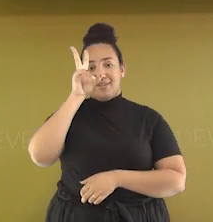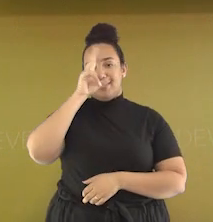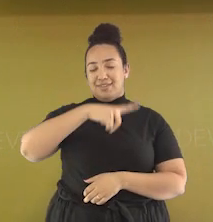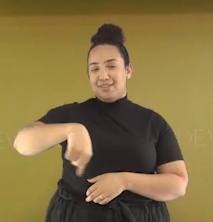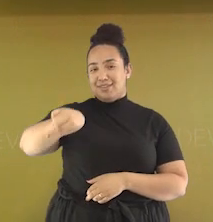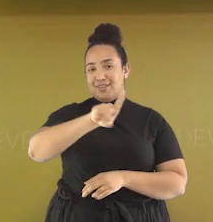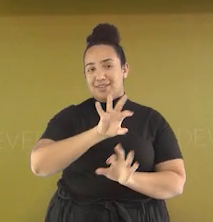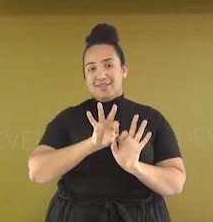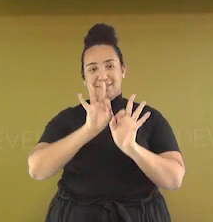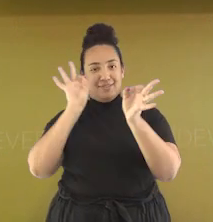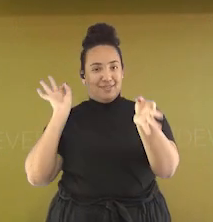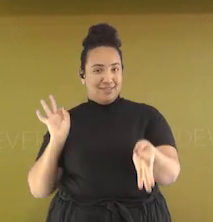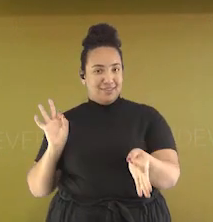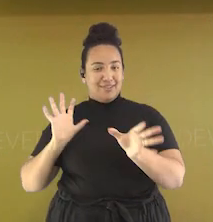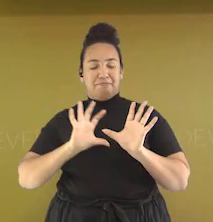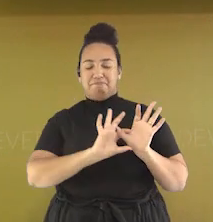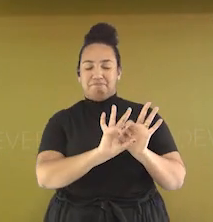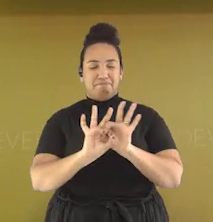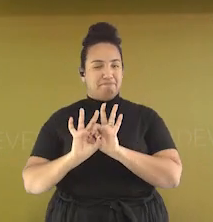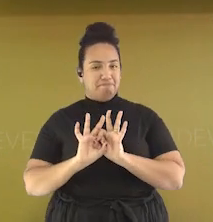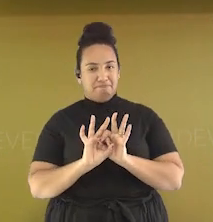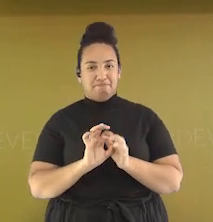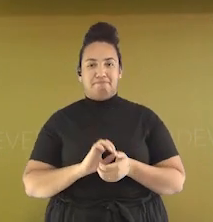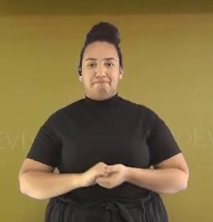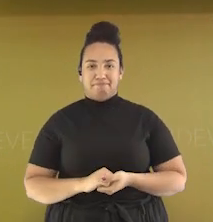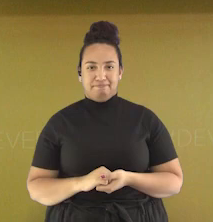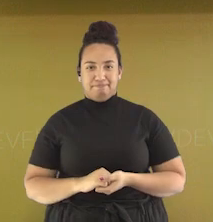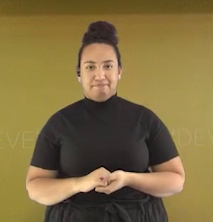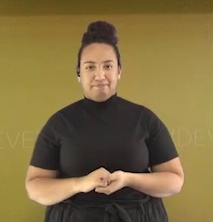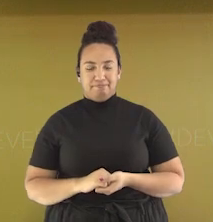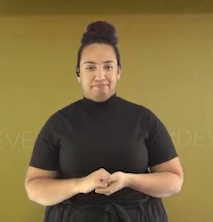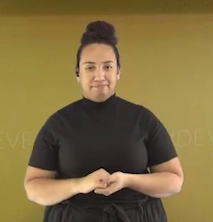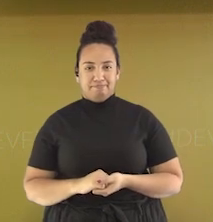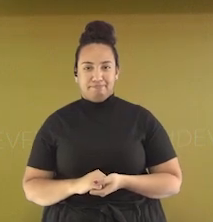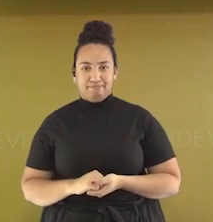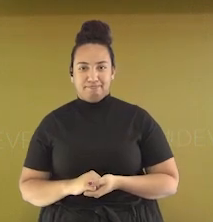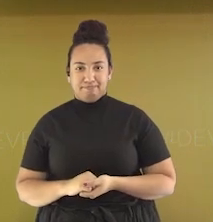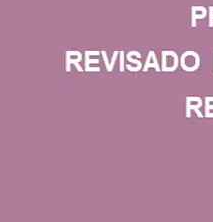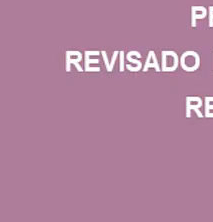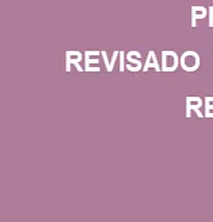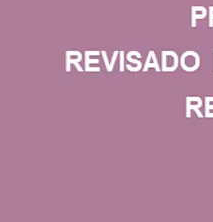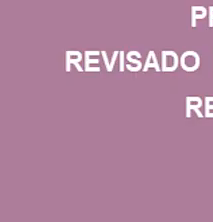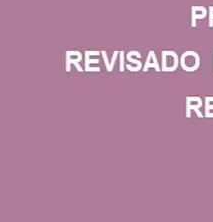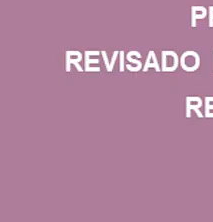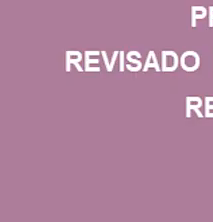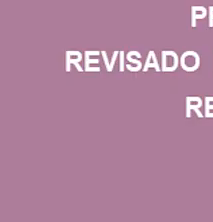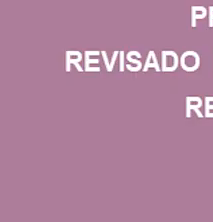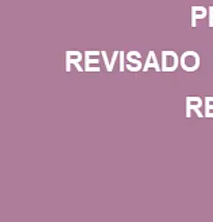muito mais. E não se esqueça, mesmo distantes, estamos juntos.